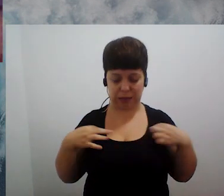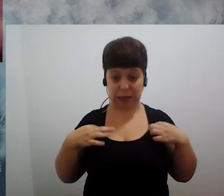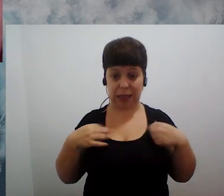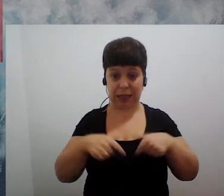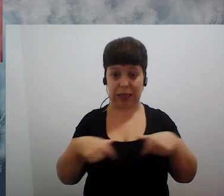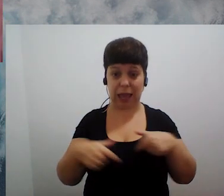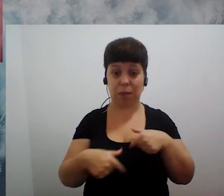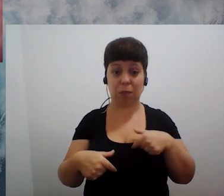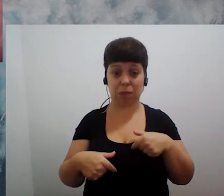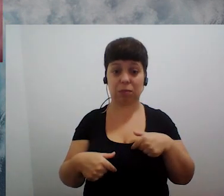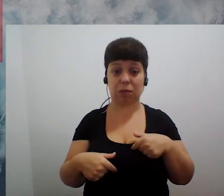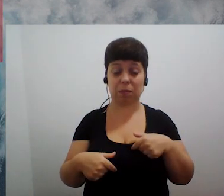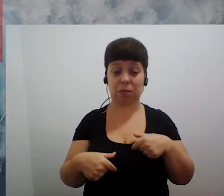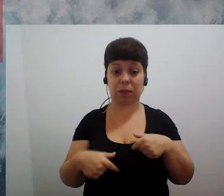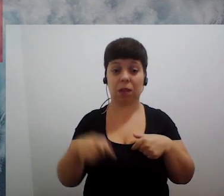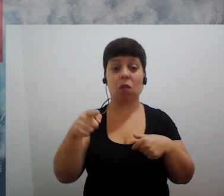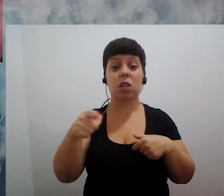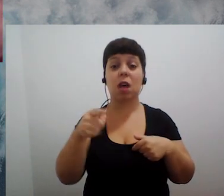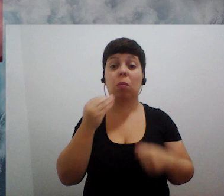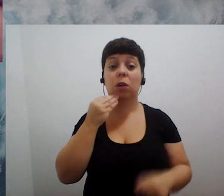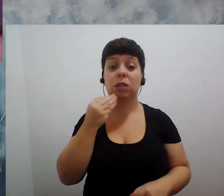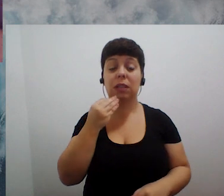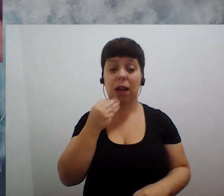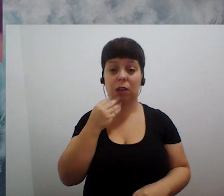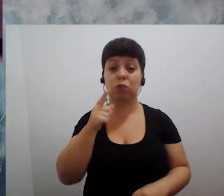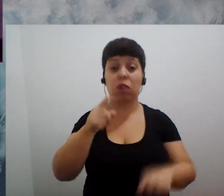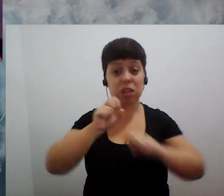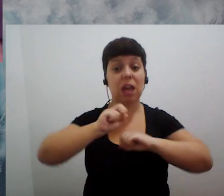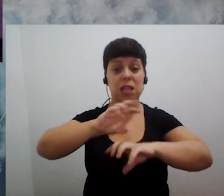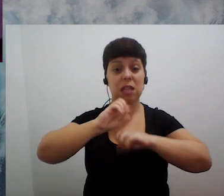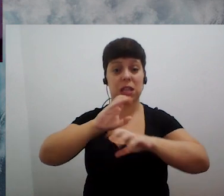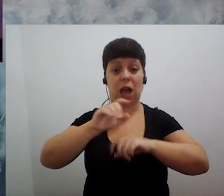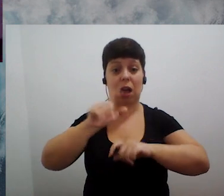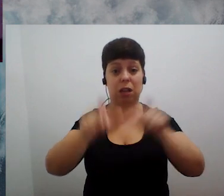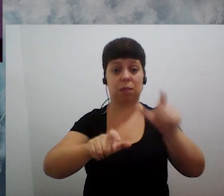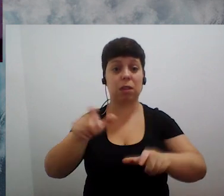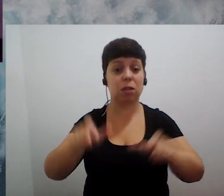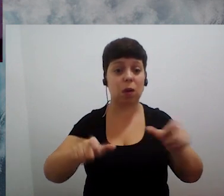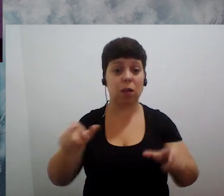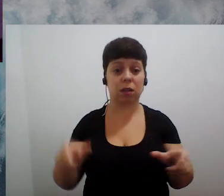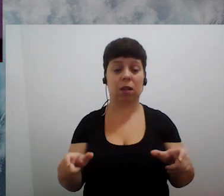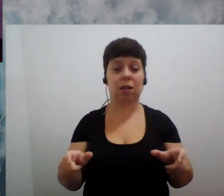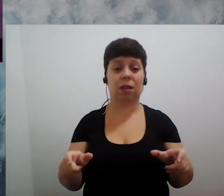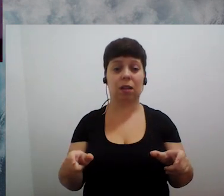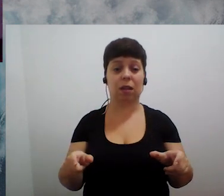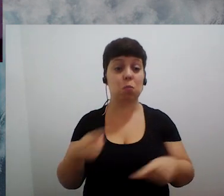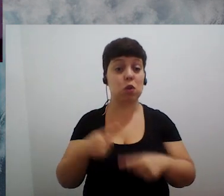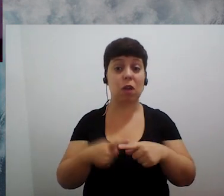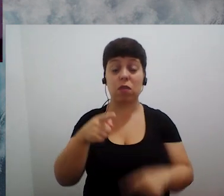sua camiseta, na verdade, te dá a oportunidade de você ensinar as pessoas, né?